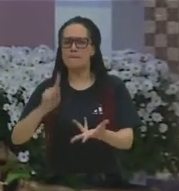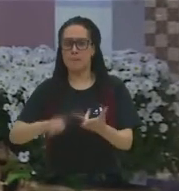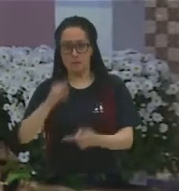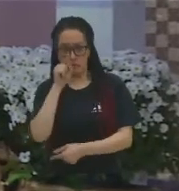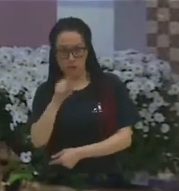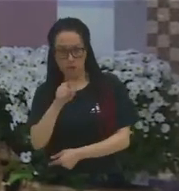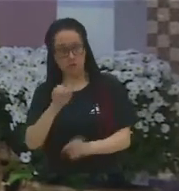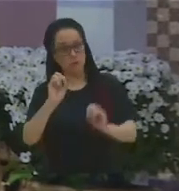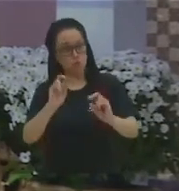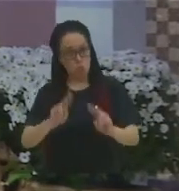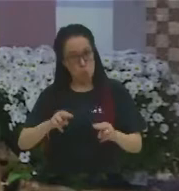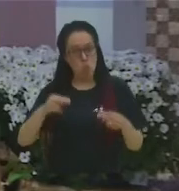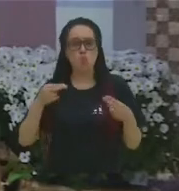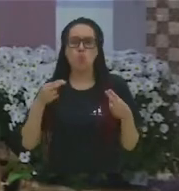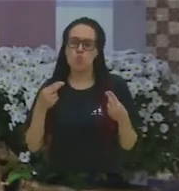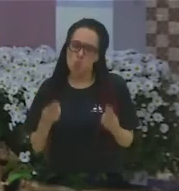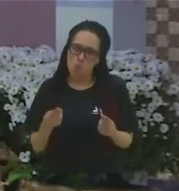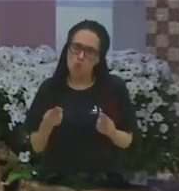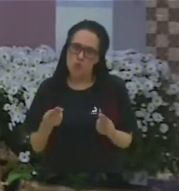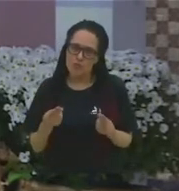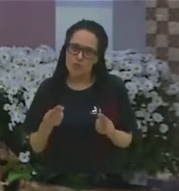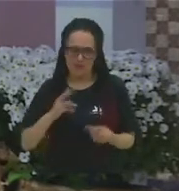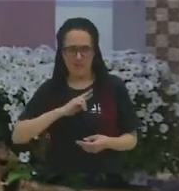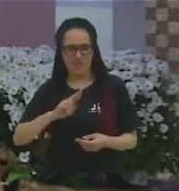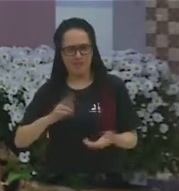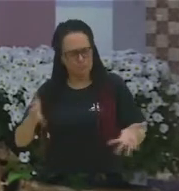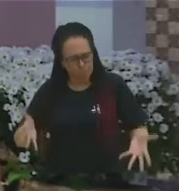Ou uma religião que te faz andar?